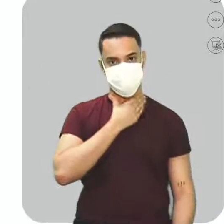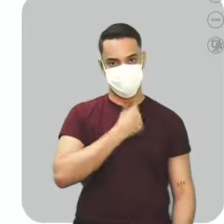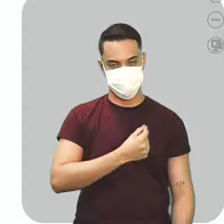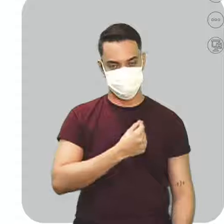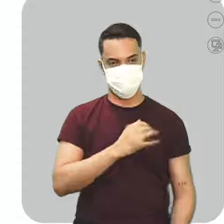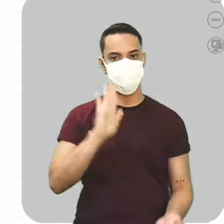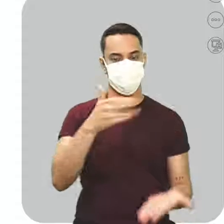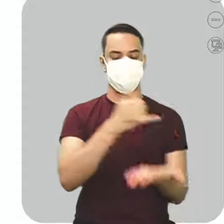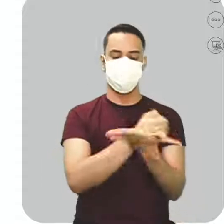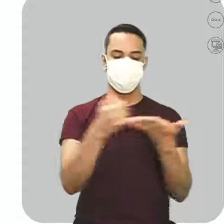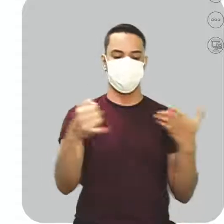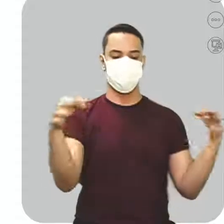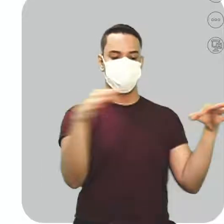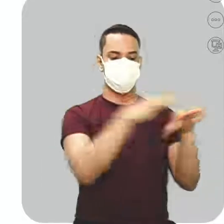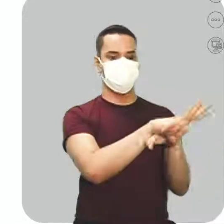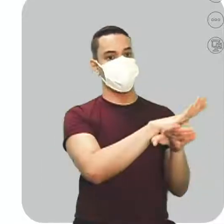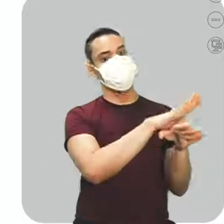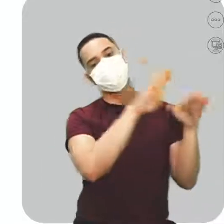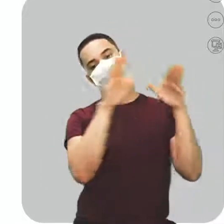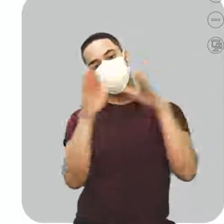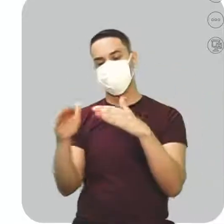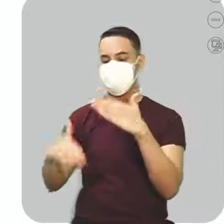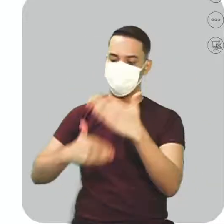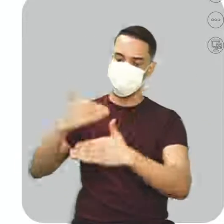Introduziu já, agora o desenvolvimento.